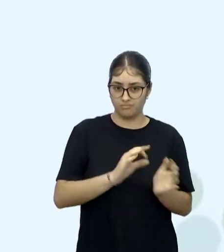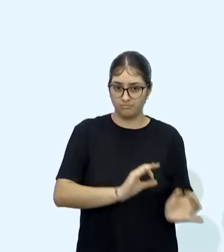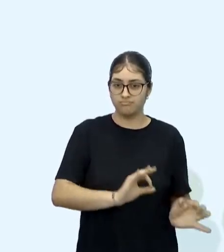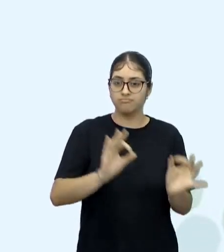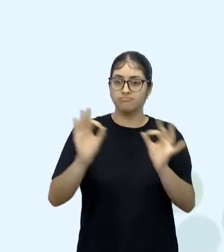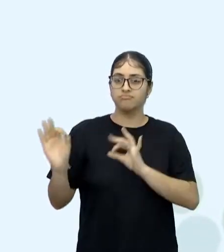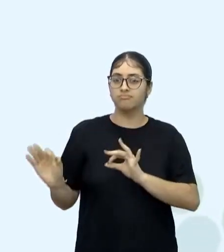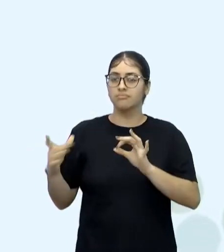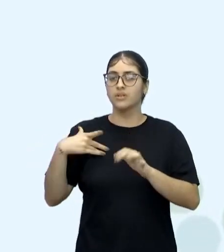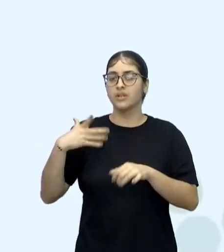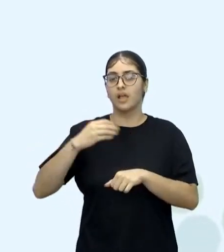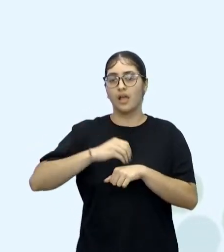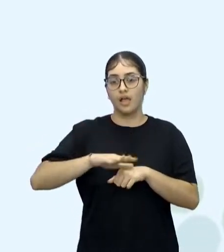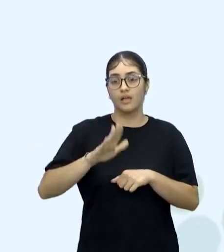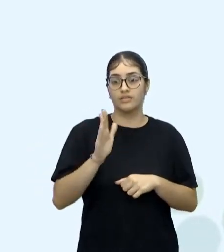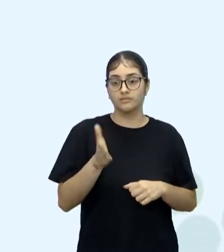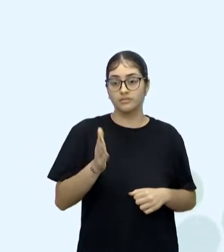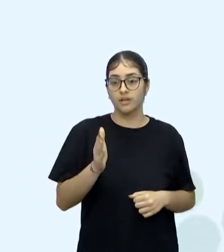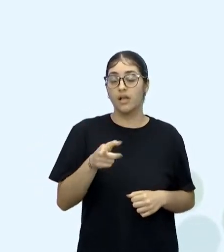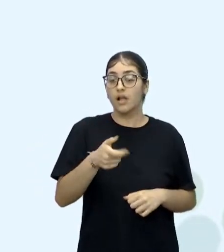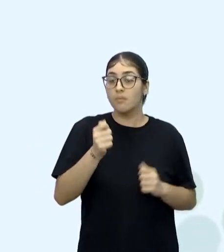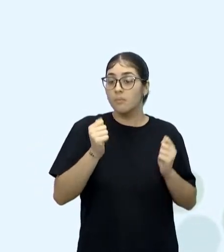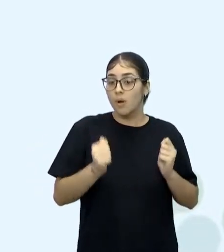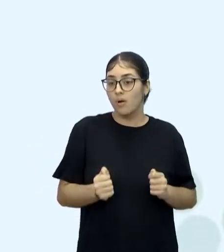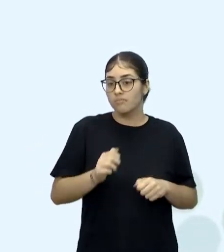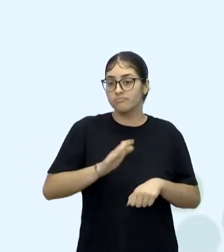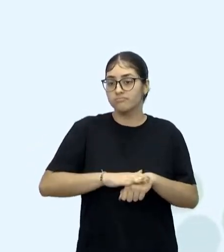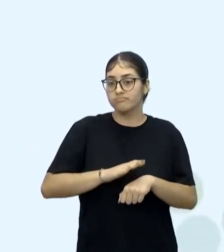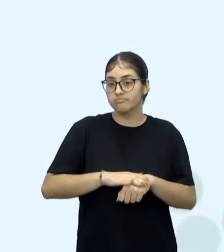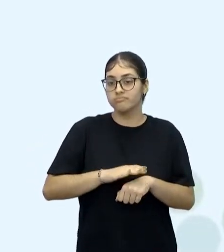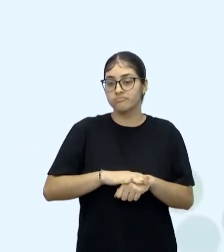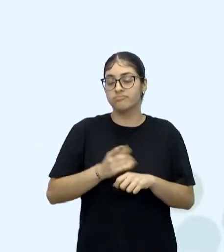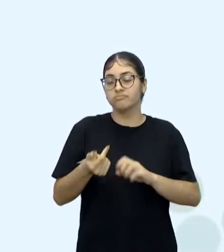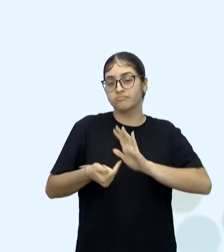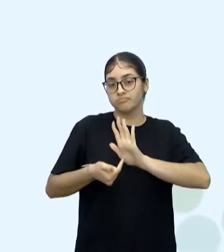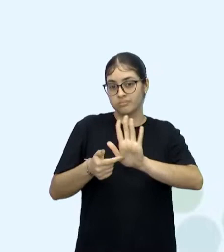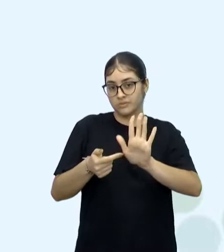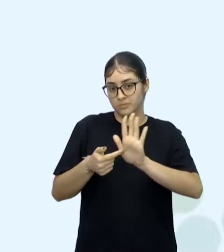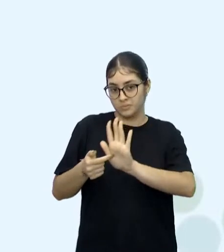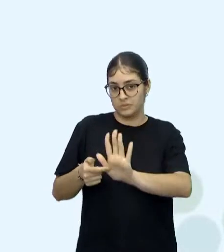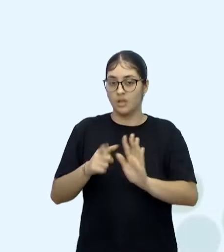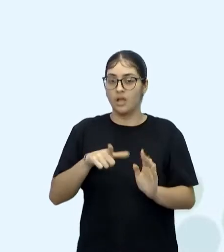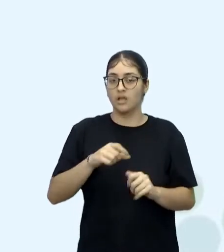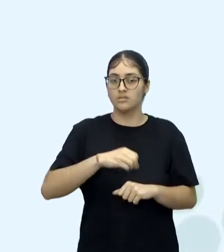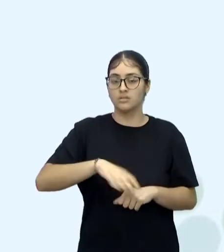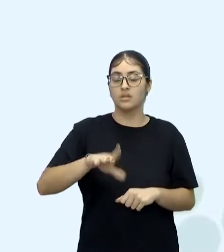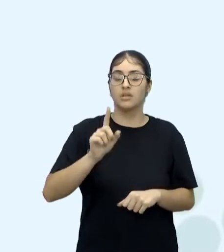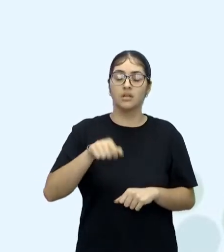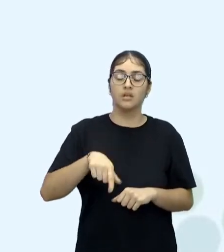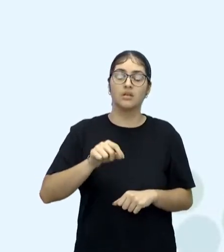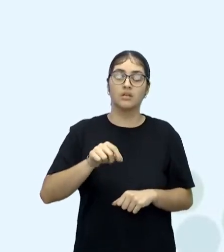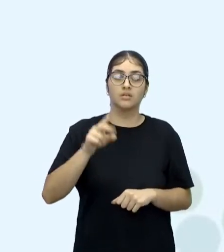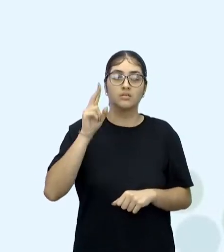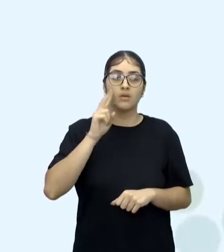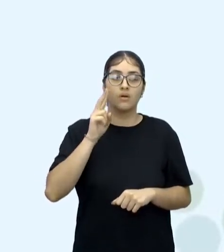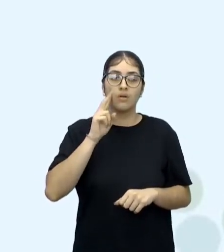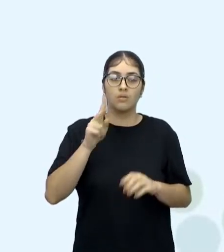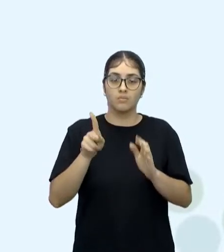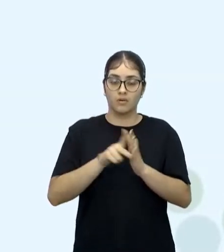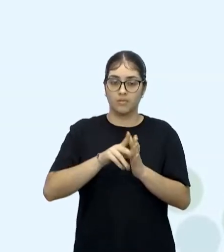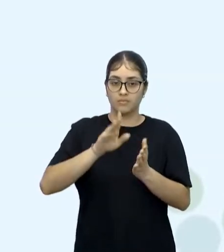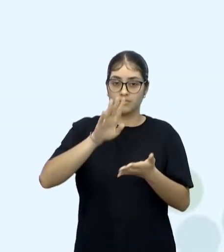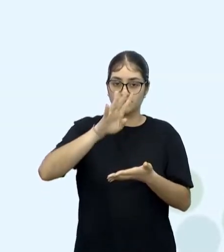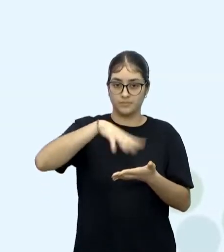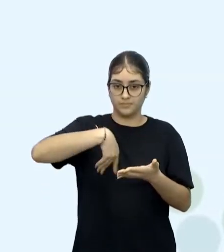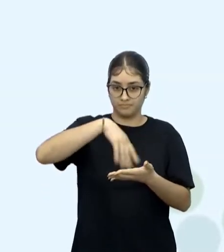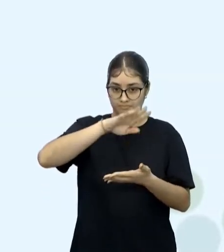dei algumas dicas para eles do que eles podem fazer como apresentação. Uma das dicas é a história da programação.